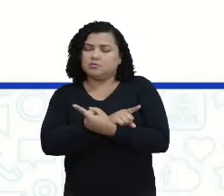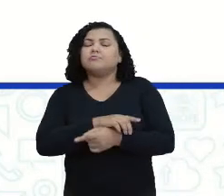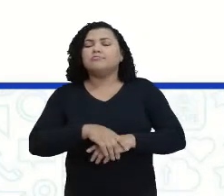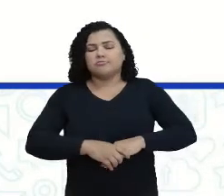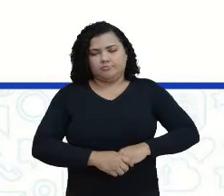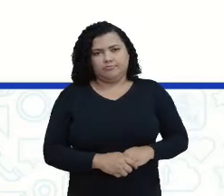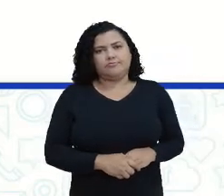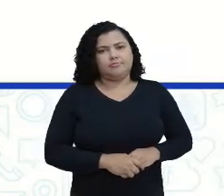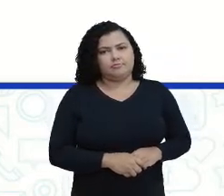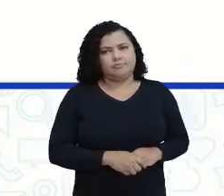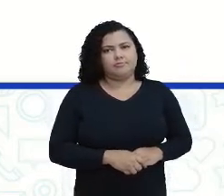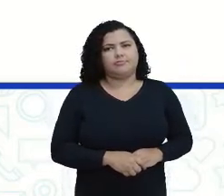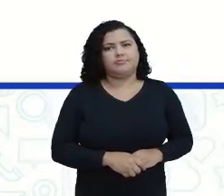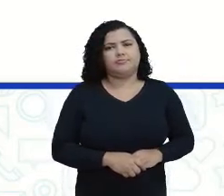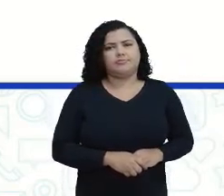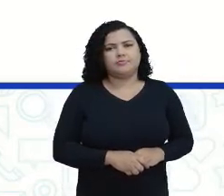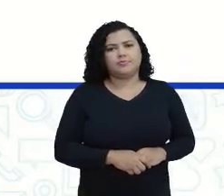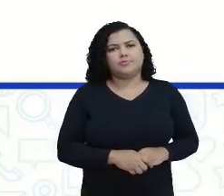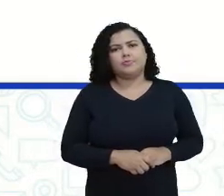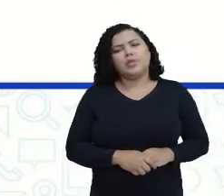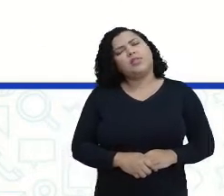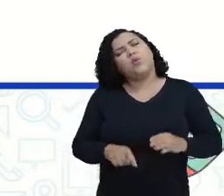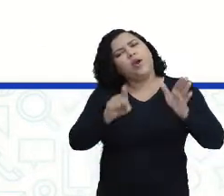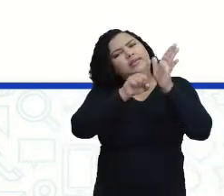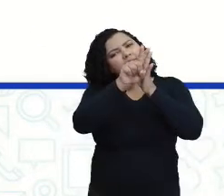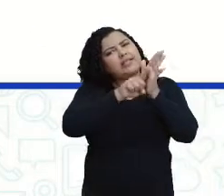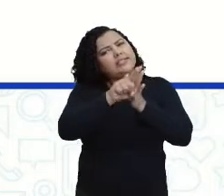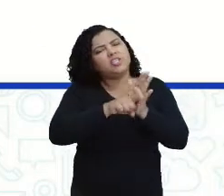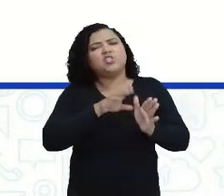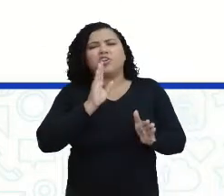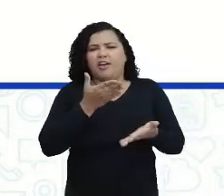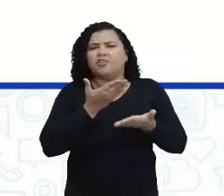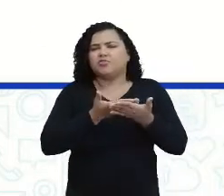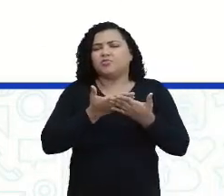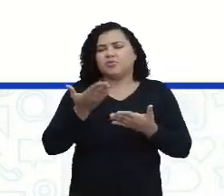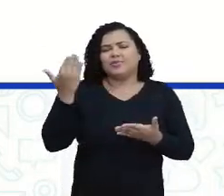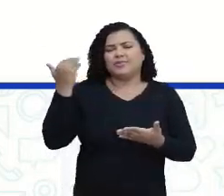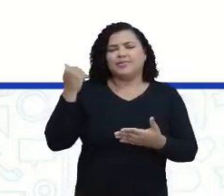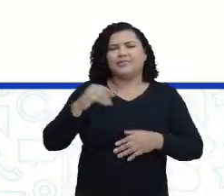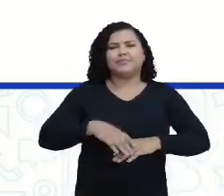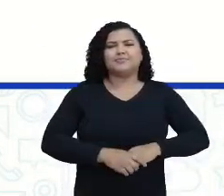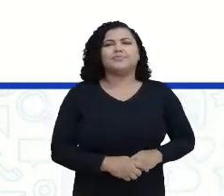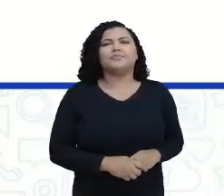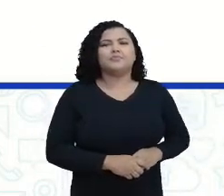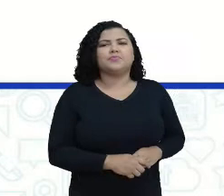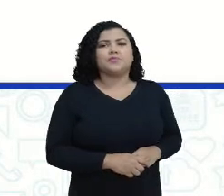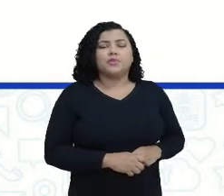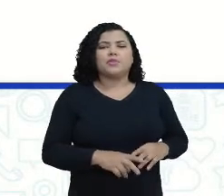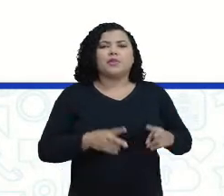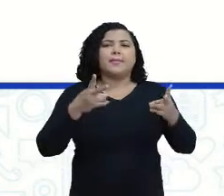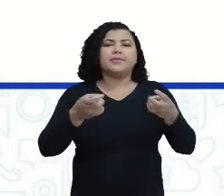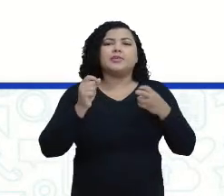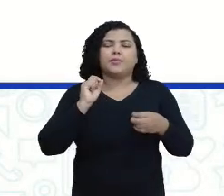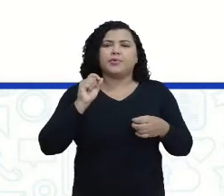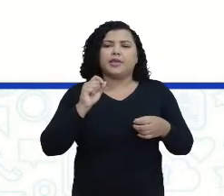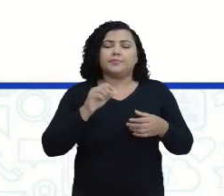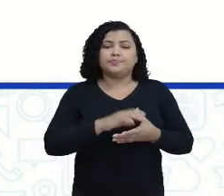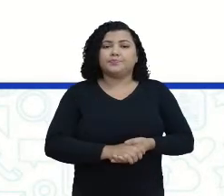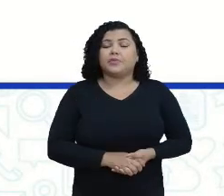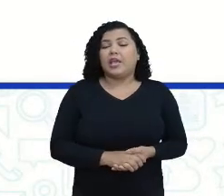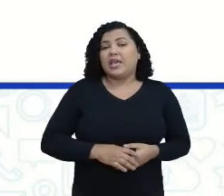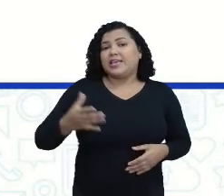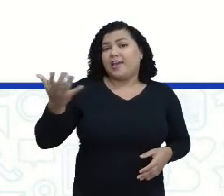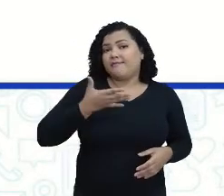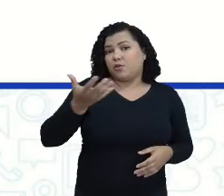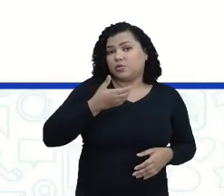inversamente proporcionais. Então, fazendo análise, né, na verdade a gente já fez essa análise aí, a gente percebe que a velocidade